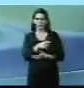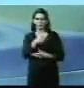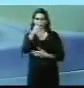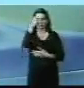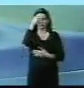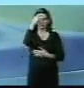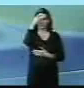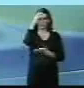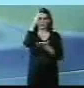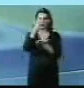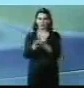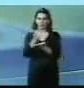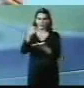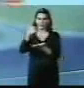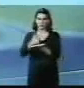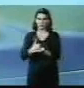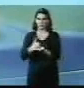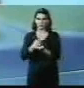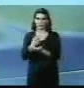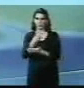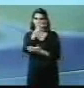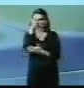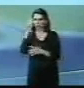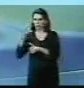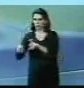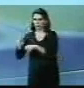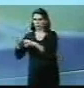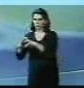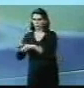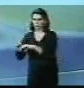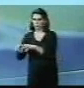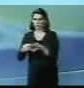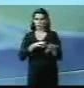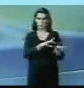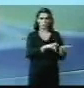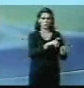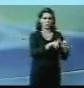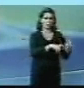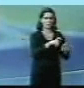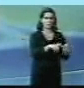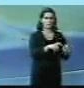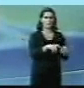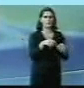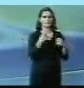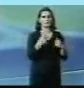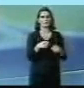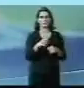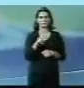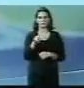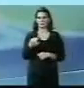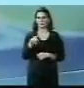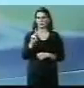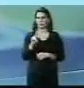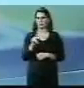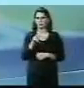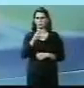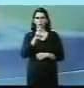ser dividida, por exemplo, pela quantidade de computadores que o compõem. Vamos supor que tem um link de